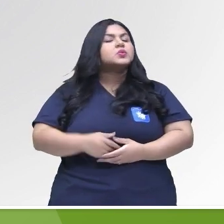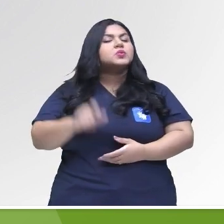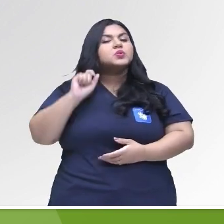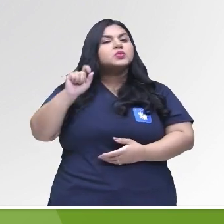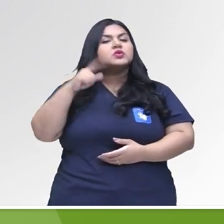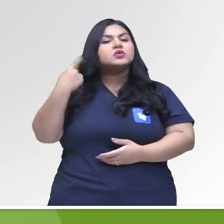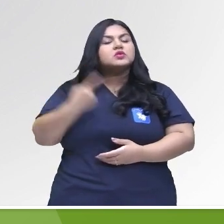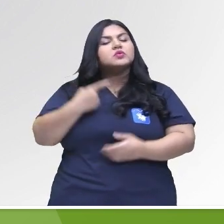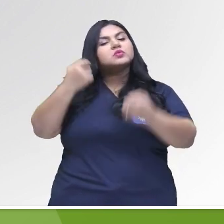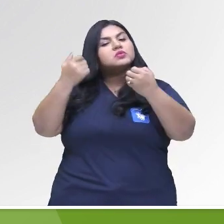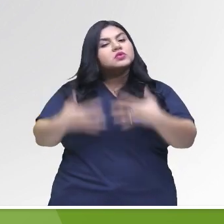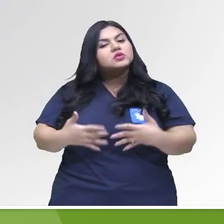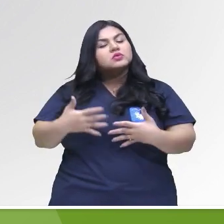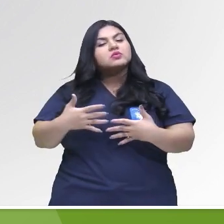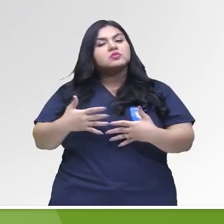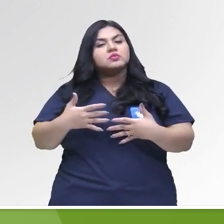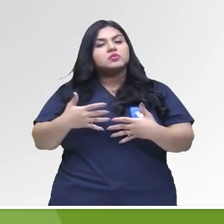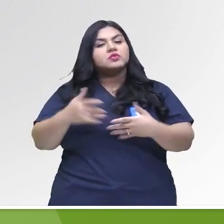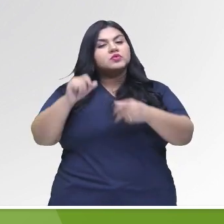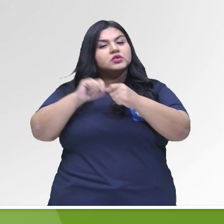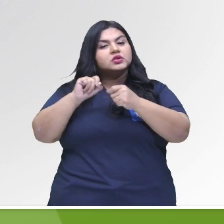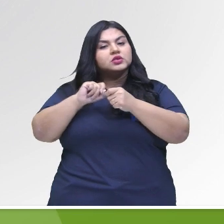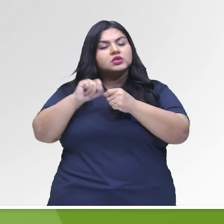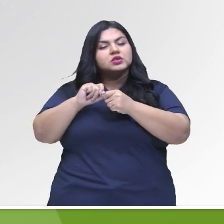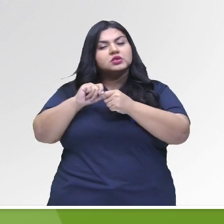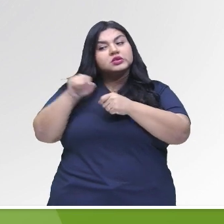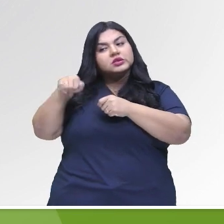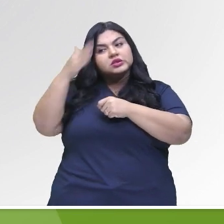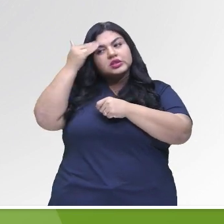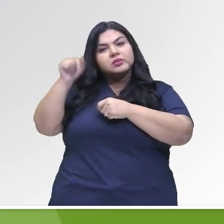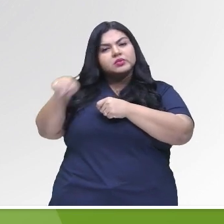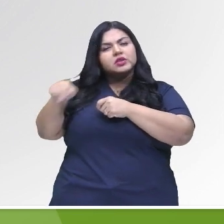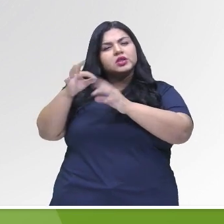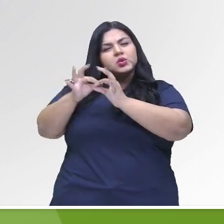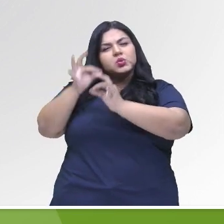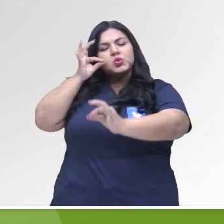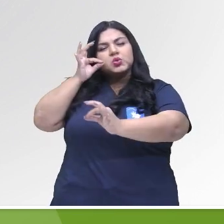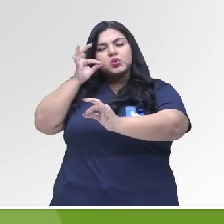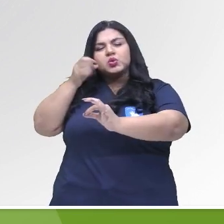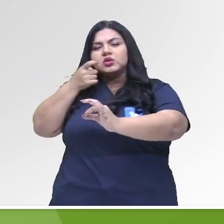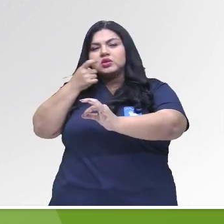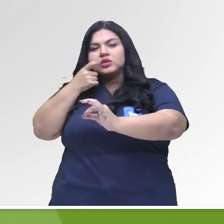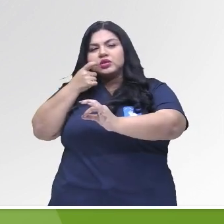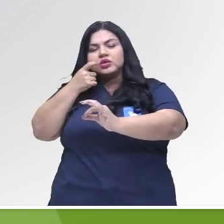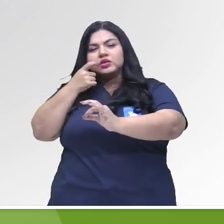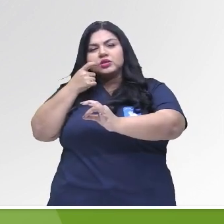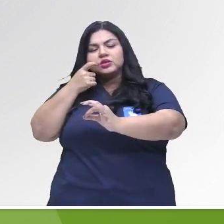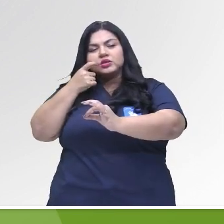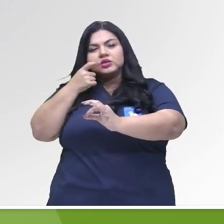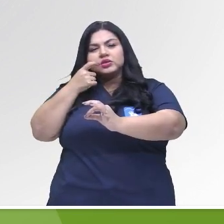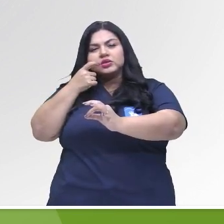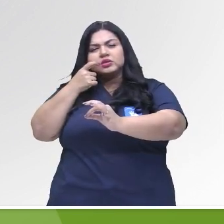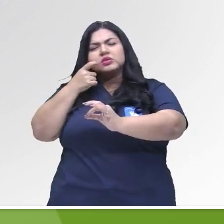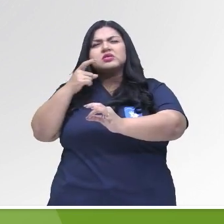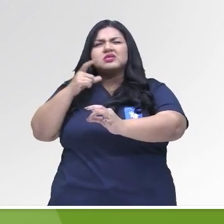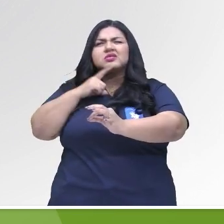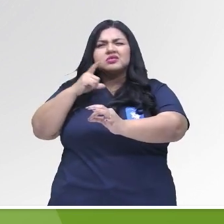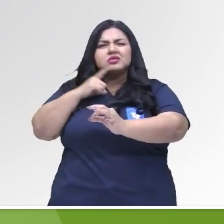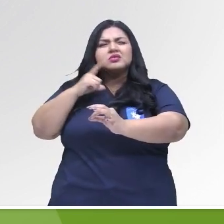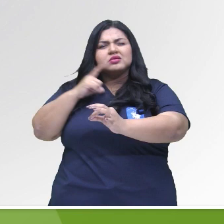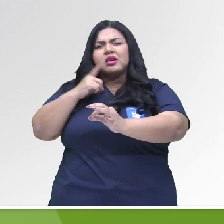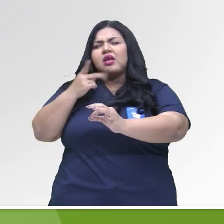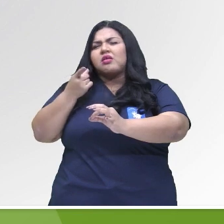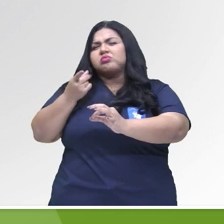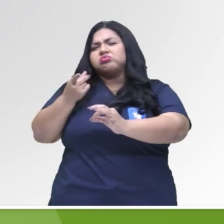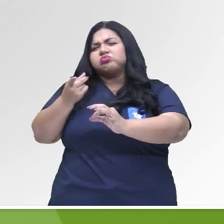com ele, sabendo que ele é um plástico que leva muito tempo para